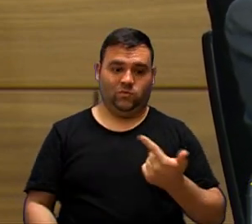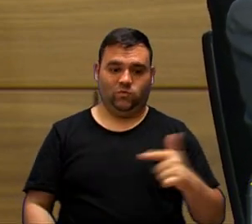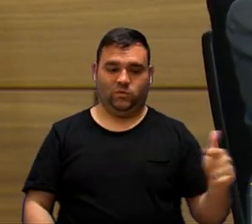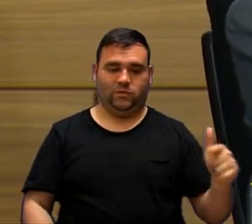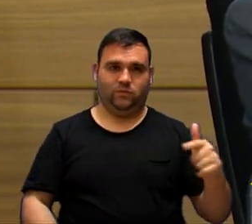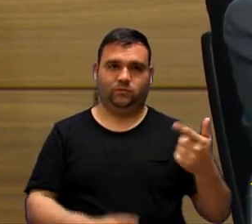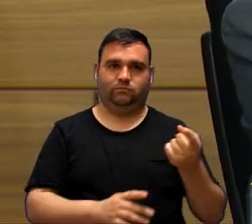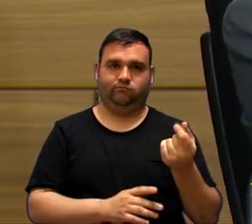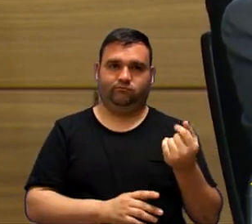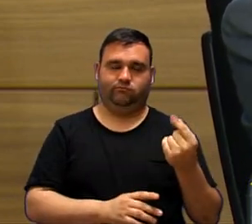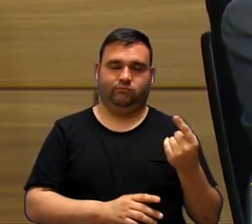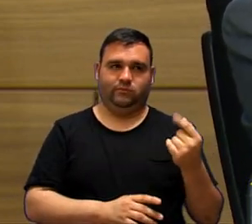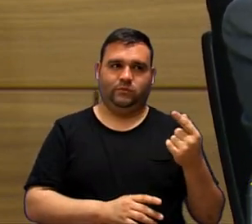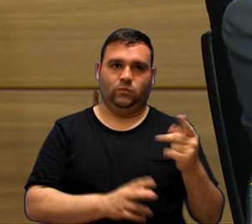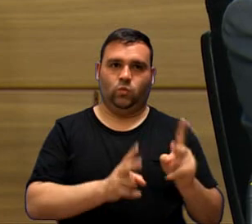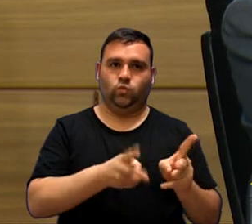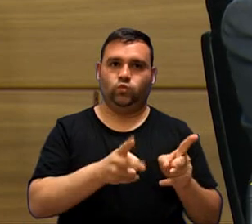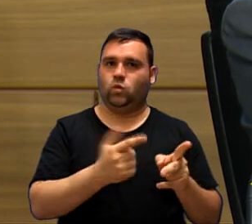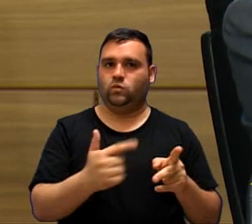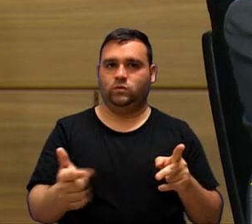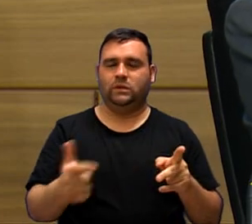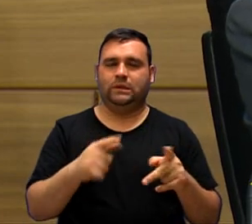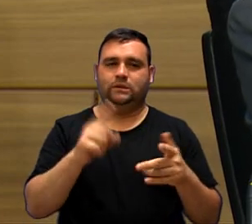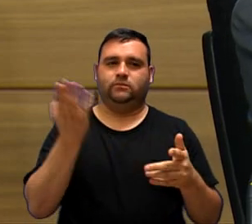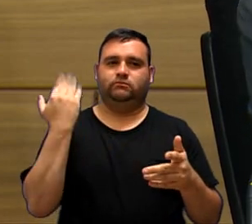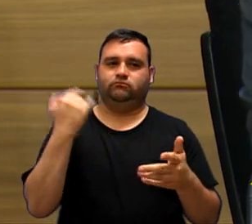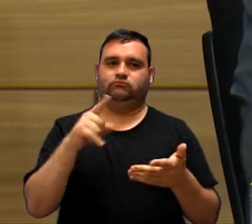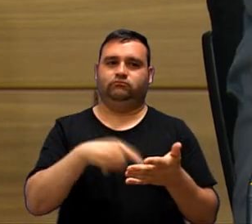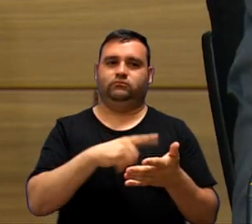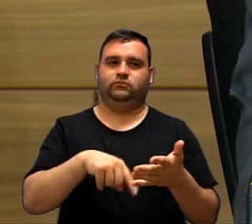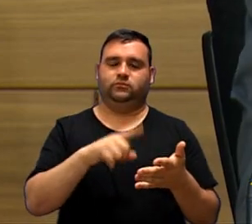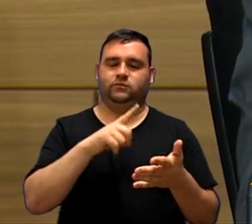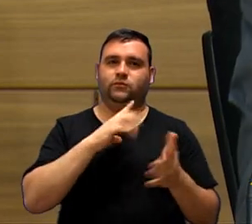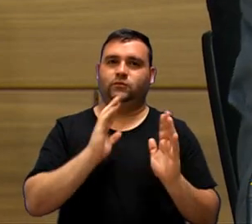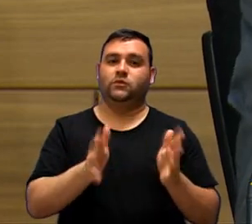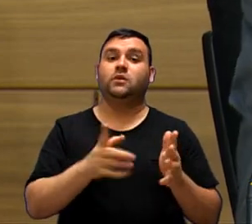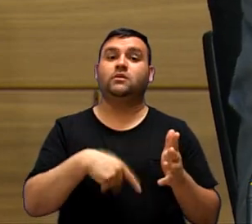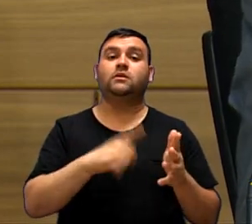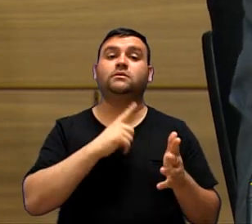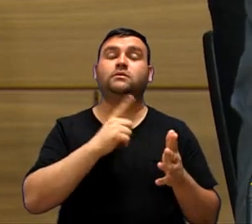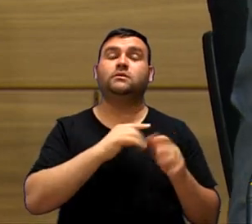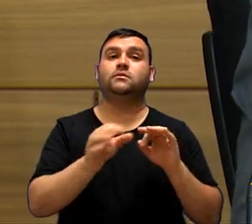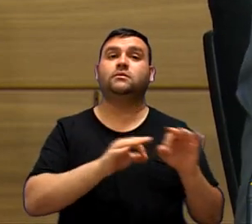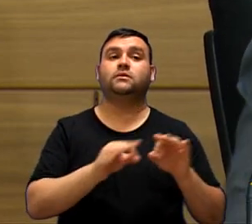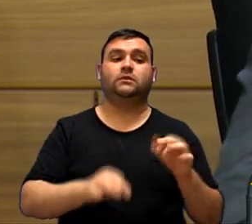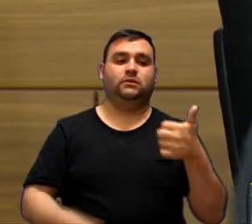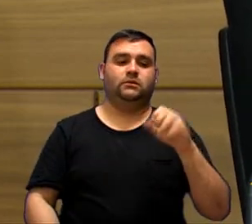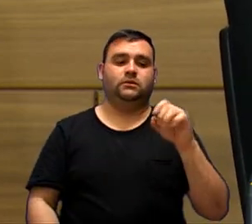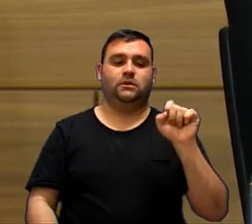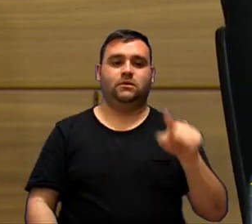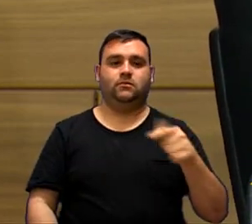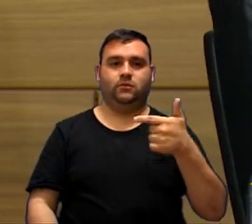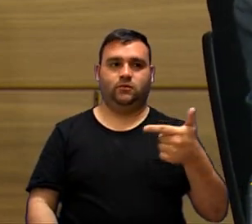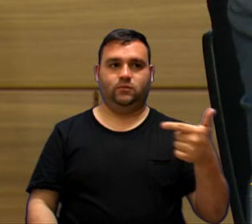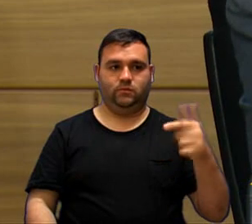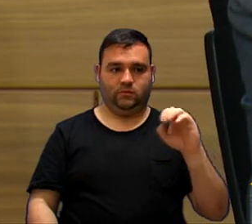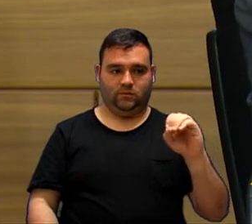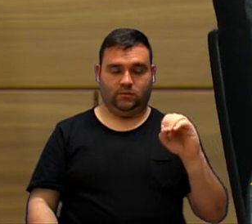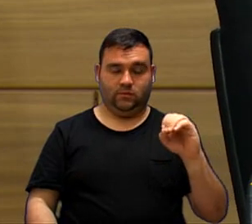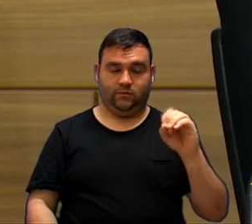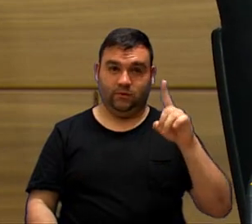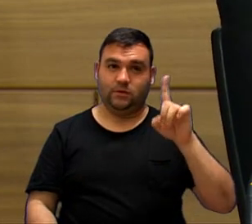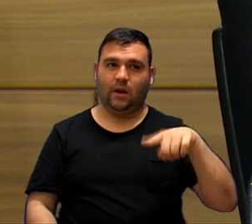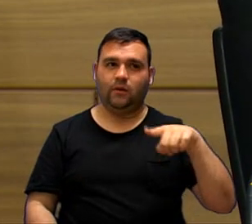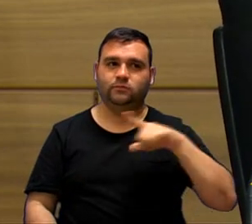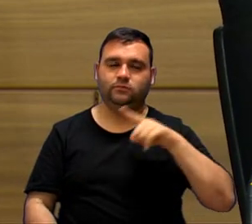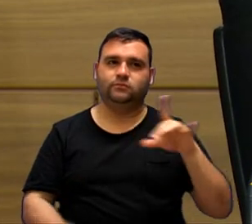esse fundo ativo, né, foi cancelado, nós colocamos uma previsão aí de 10.220, que é o